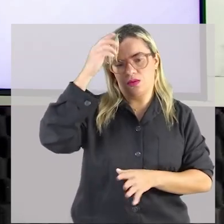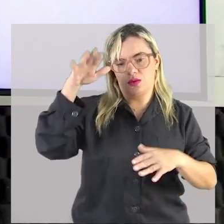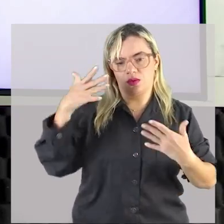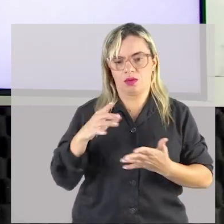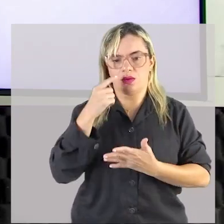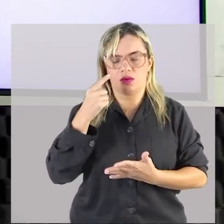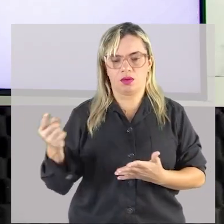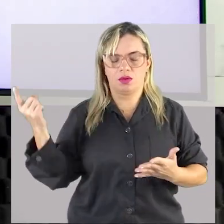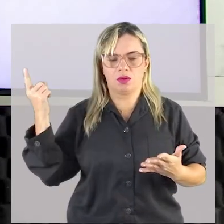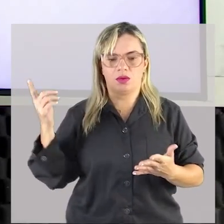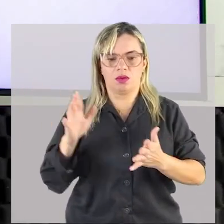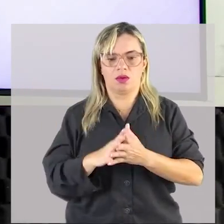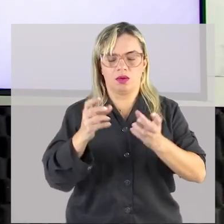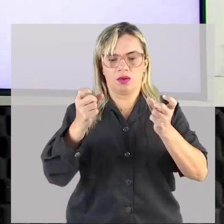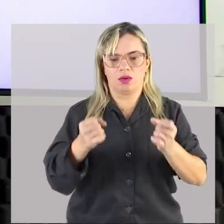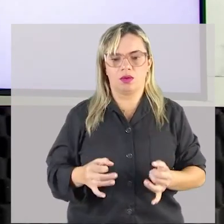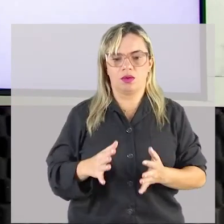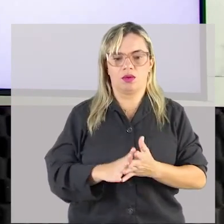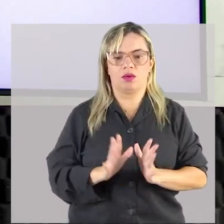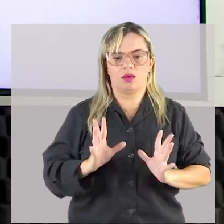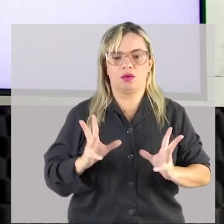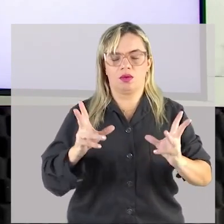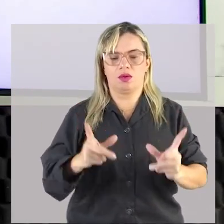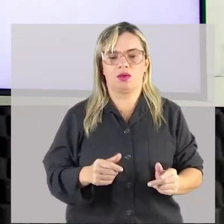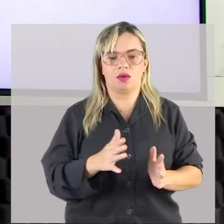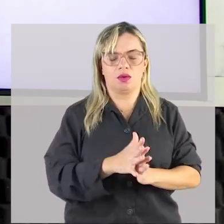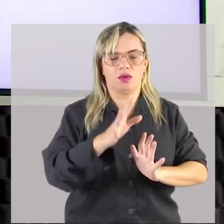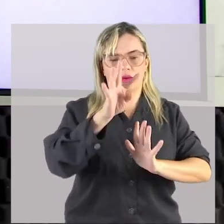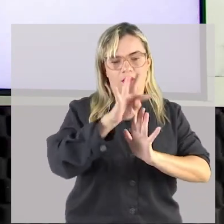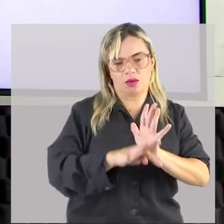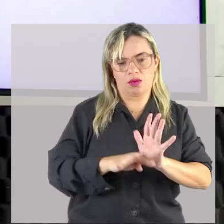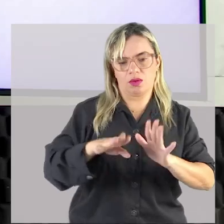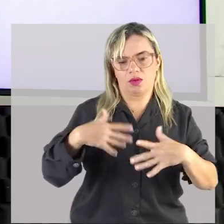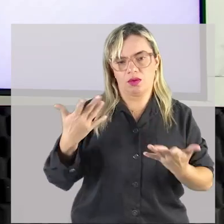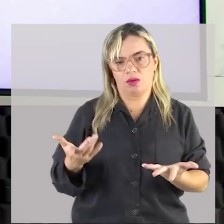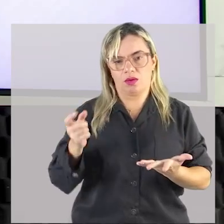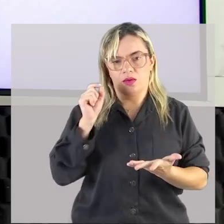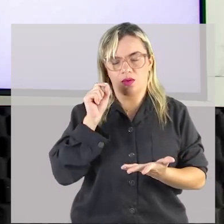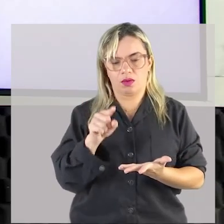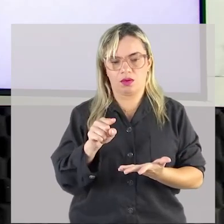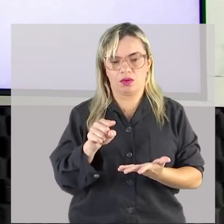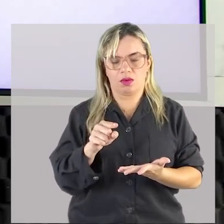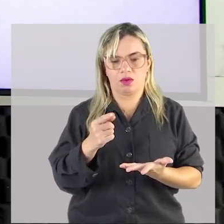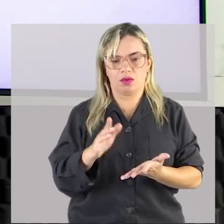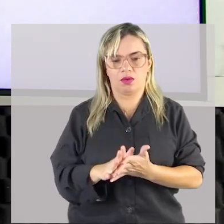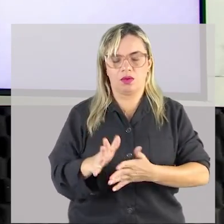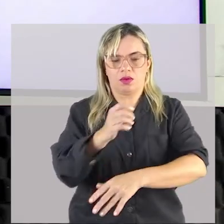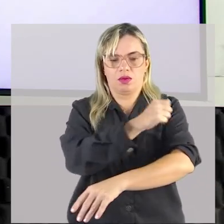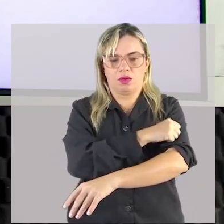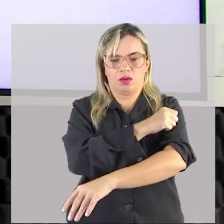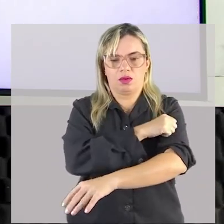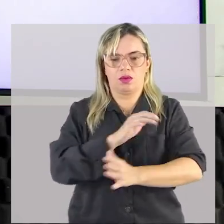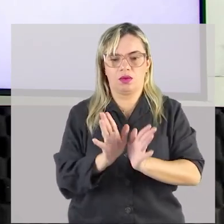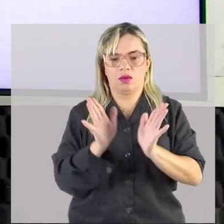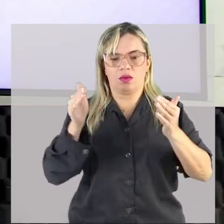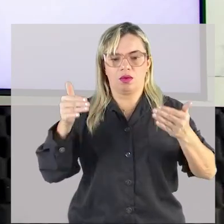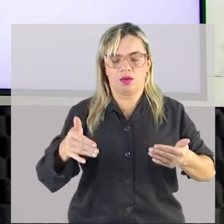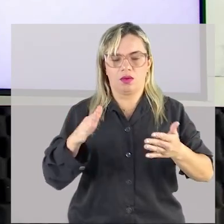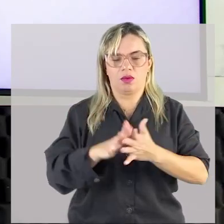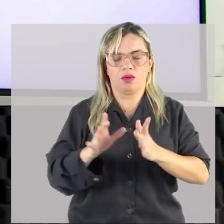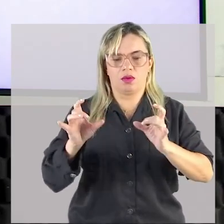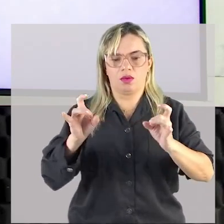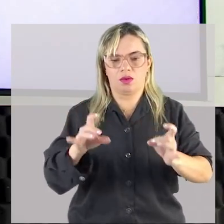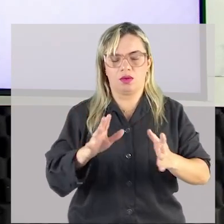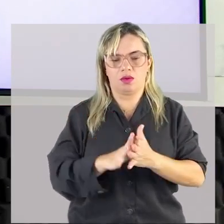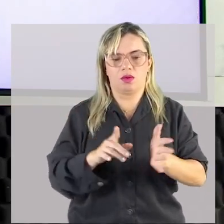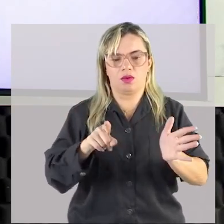certo? Então, às vezes, todo esse texto serve para ver se o estudante está atento ao detalhe